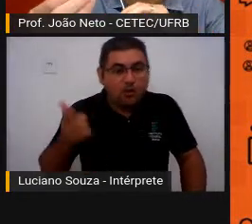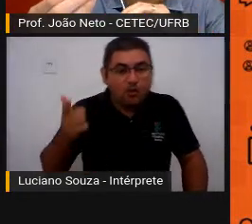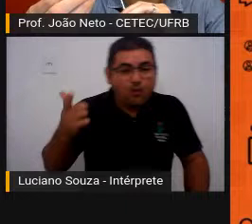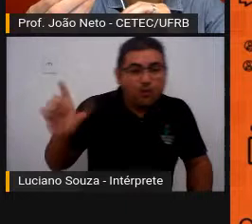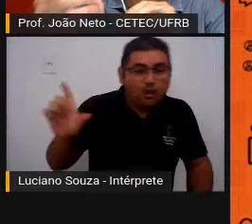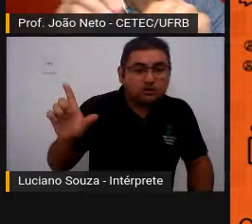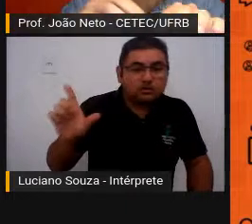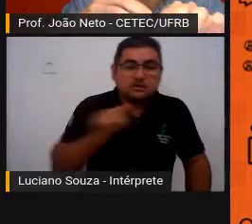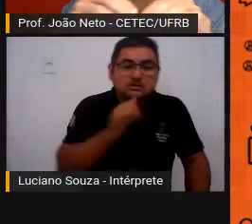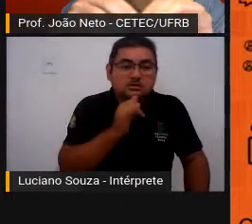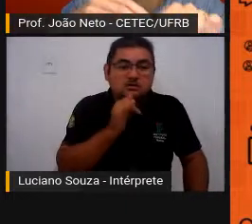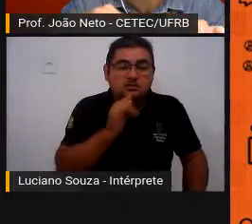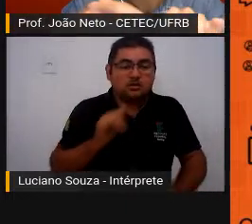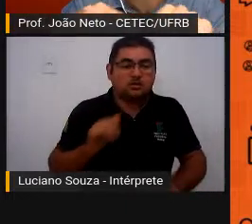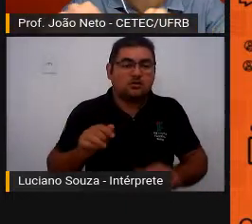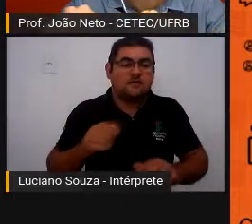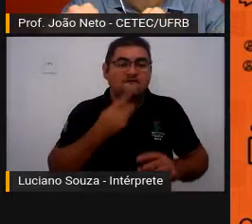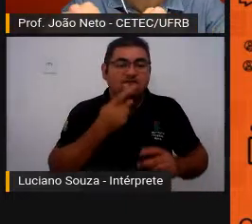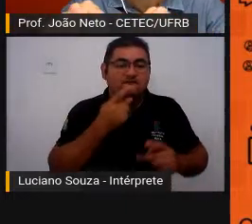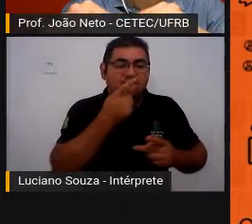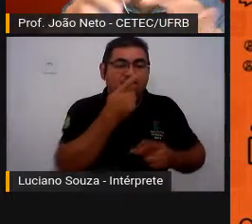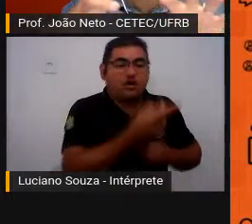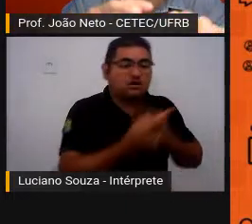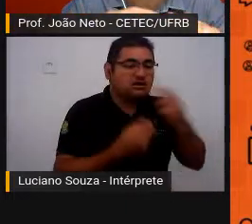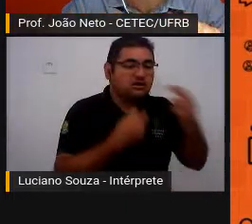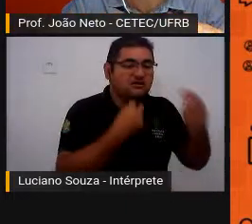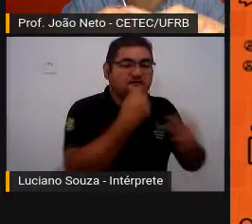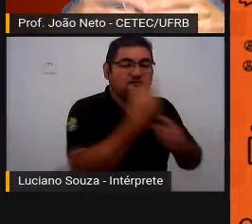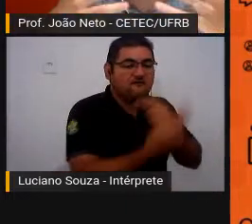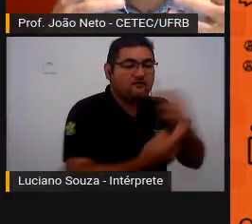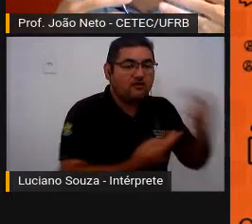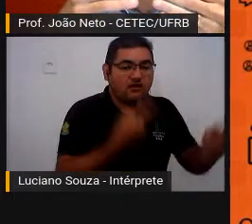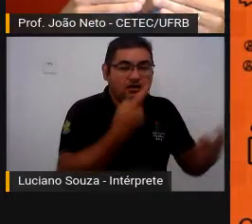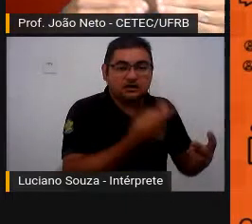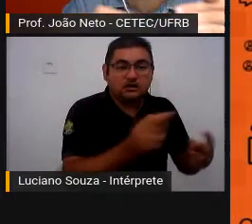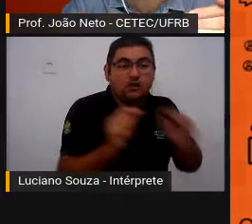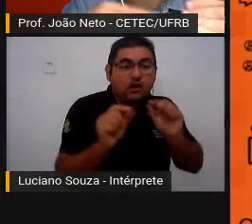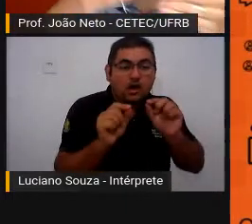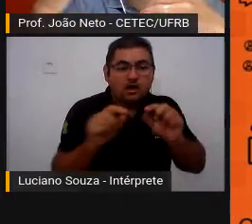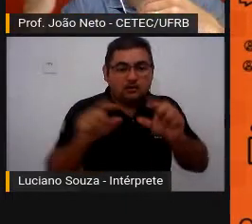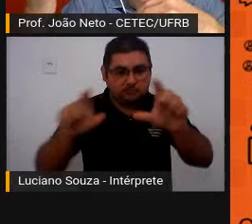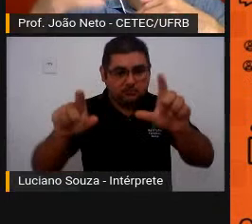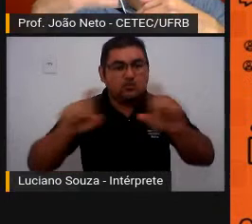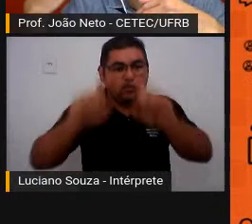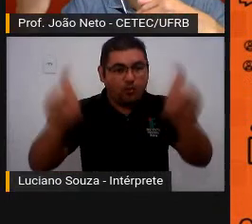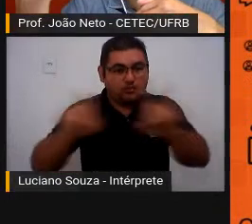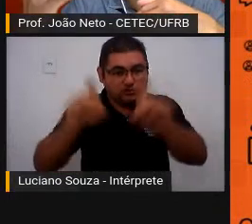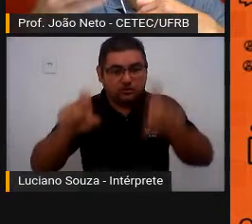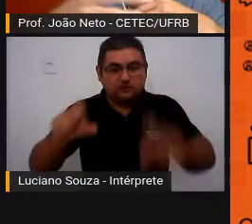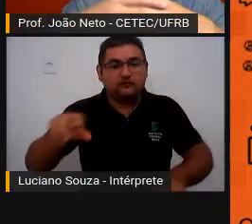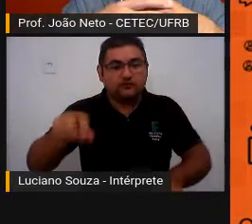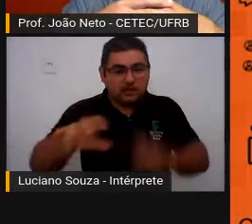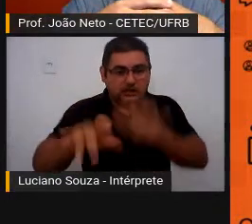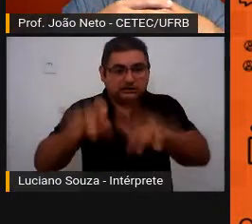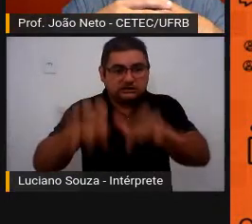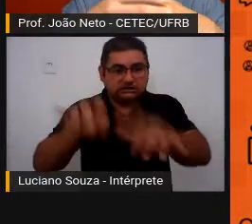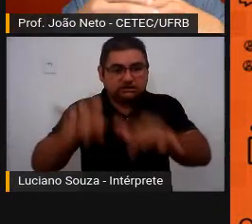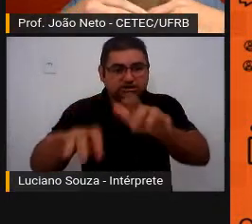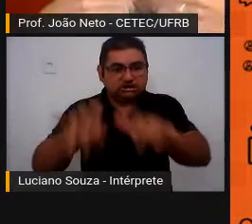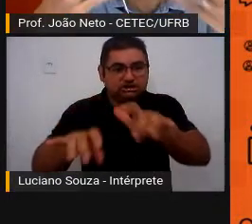que não fala por exemplo mas ela pode digitar e automaticamente esse dispositivo lê em voz